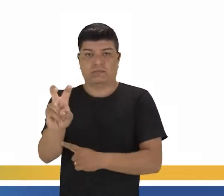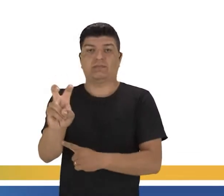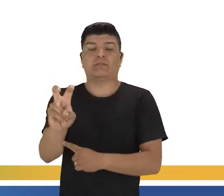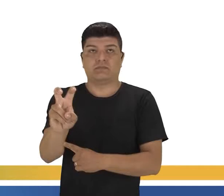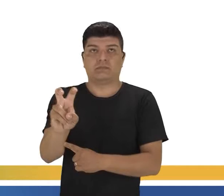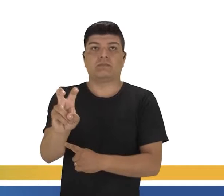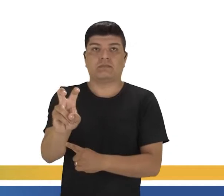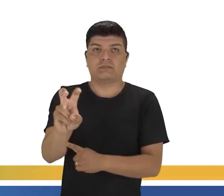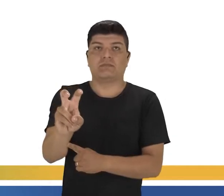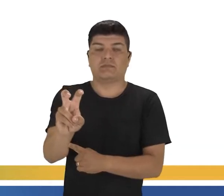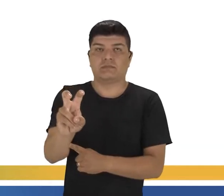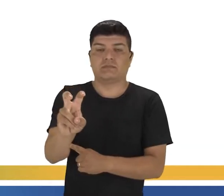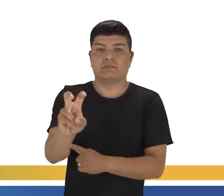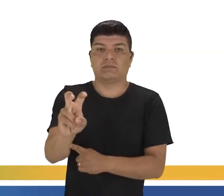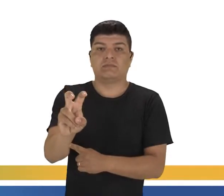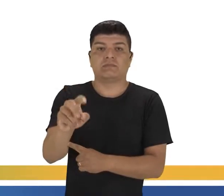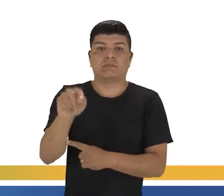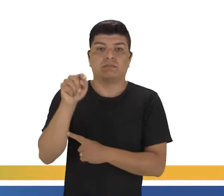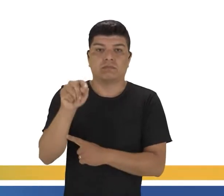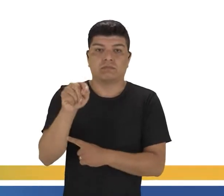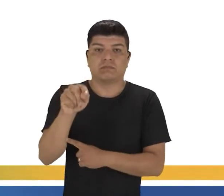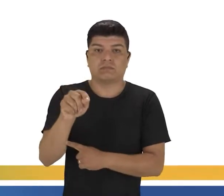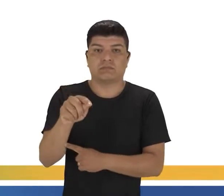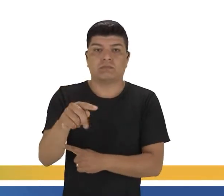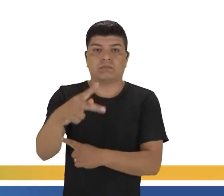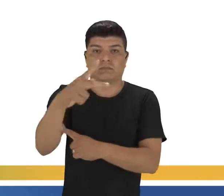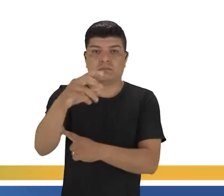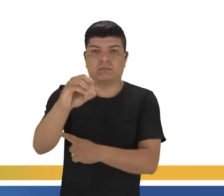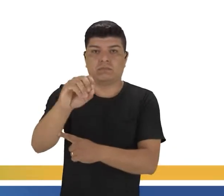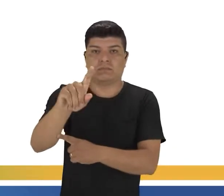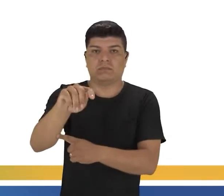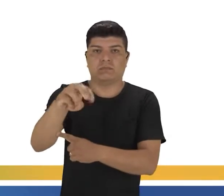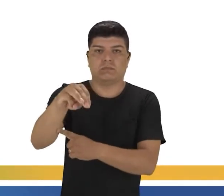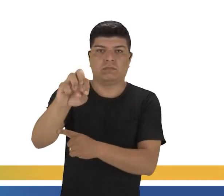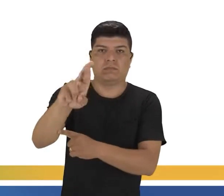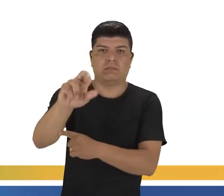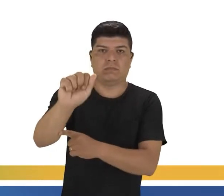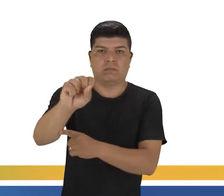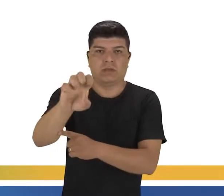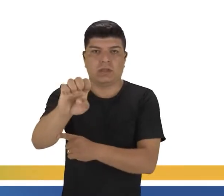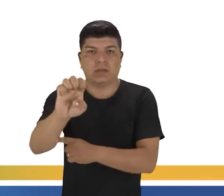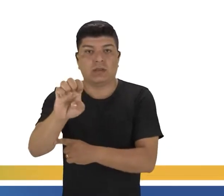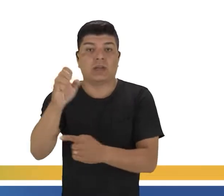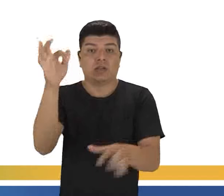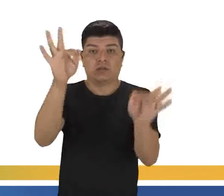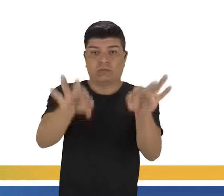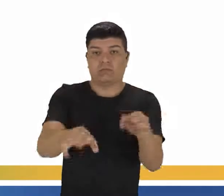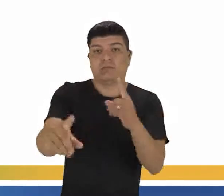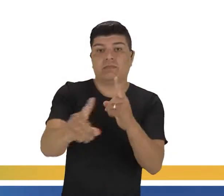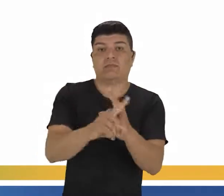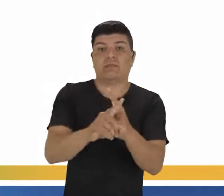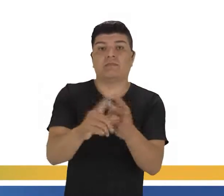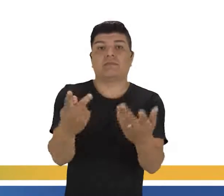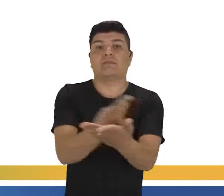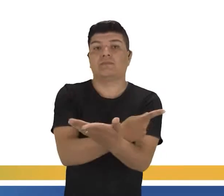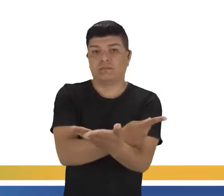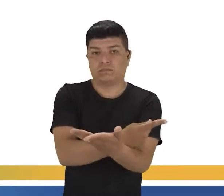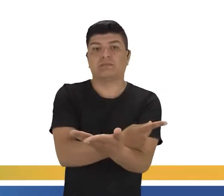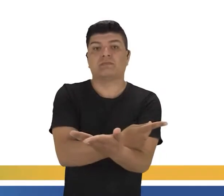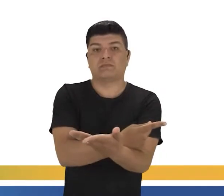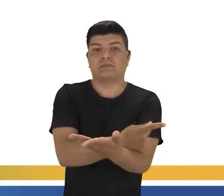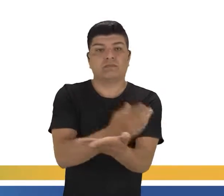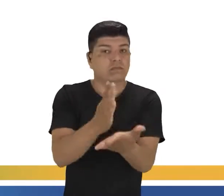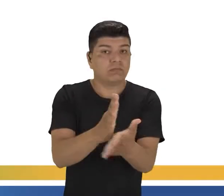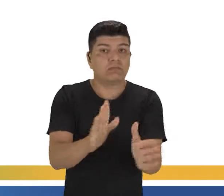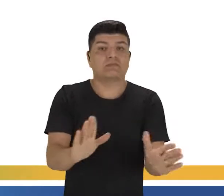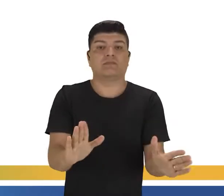para 5. Quando esse RNA polimerase encontrar a parte final do gene, vai acontecer a parte